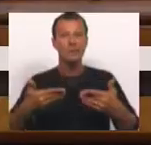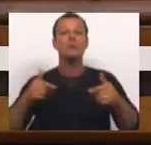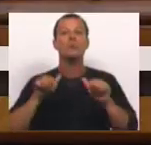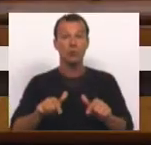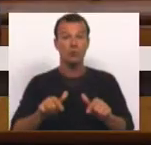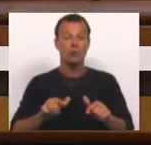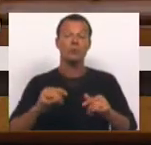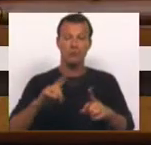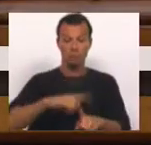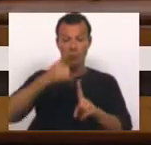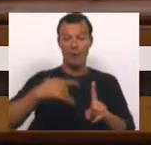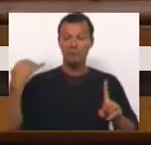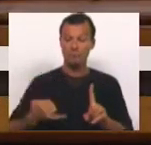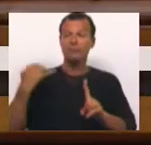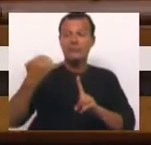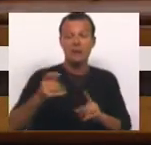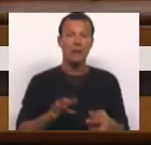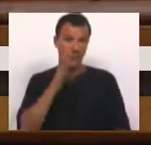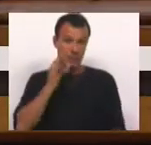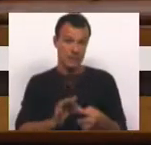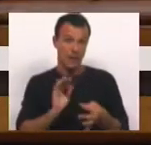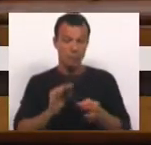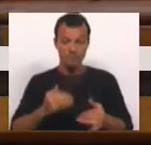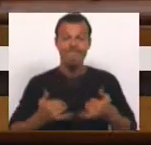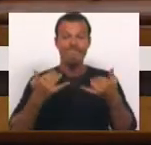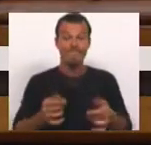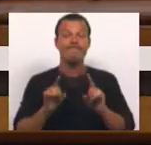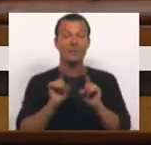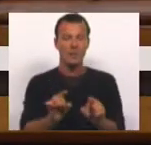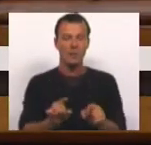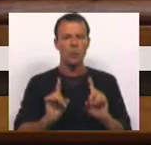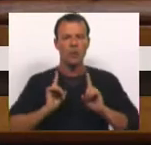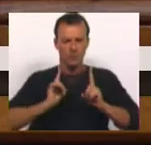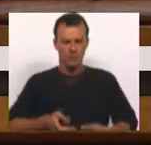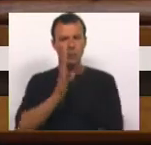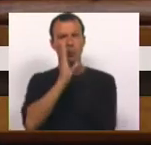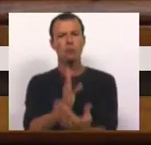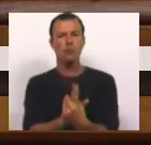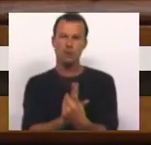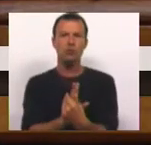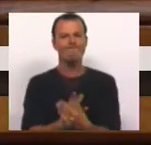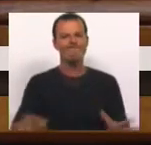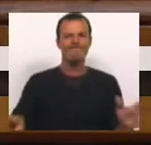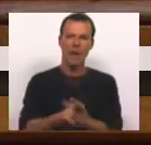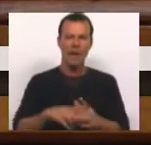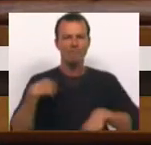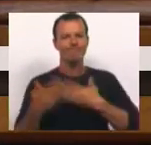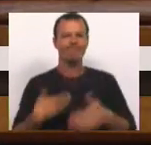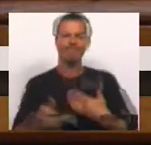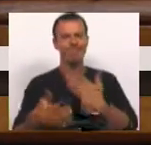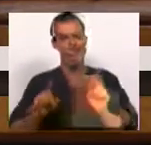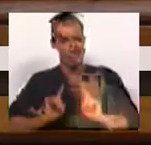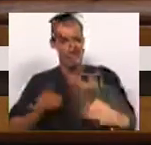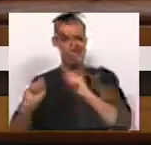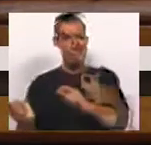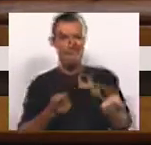legislativa, ou seja, a partir de setembro, e corresponde àquele que deveria ser o início do processo legislativo, onde se inclui o debate em plenário e